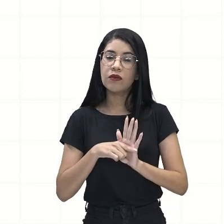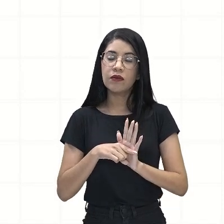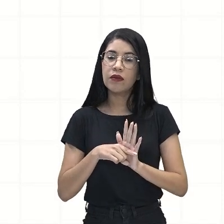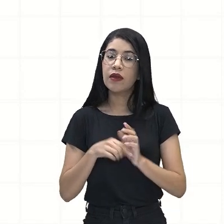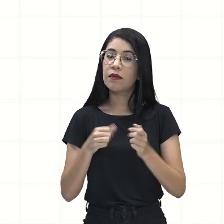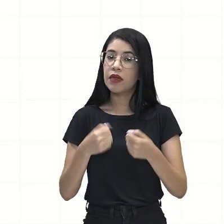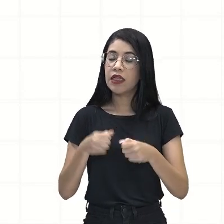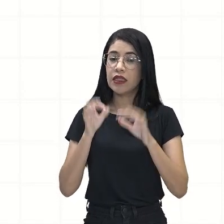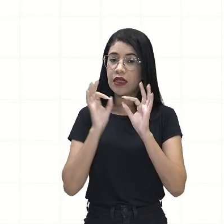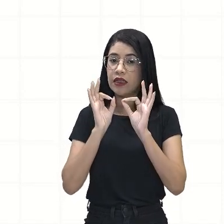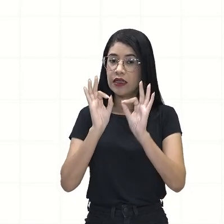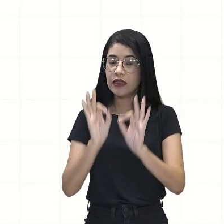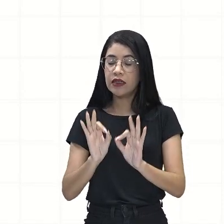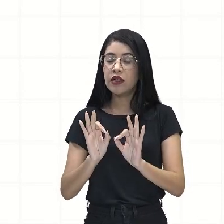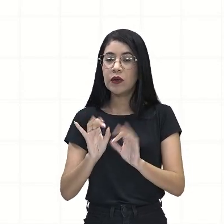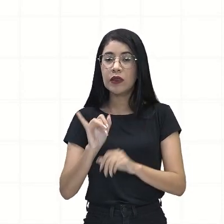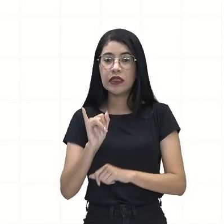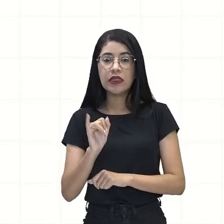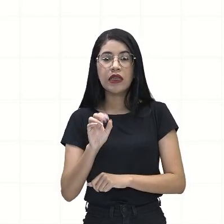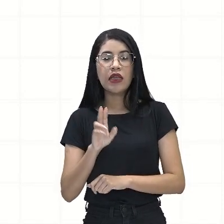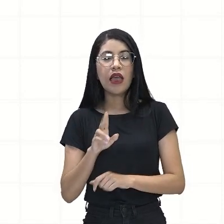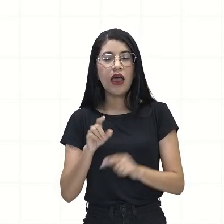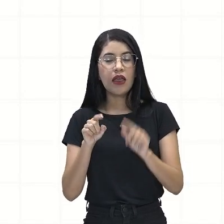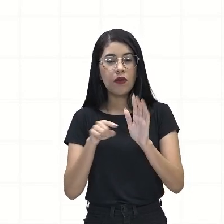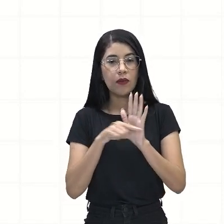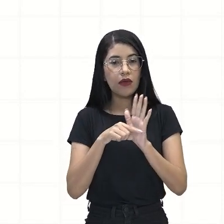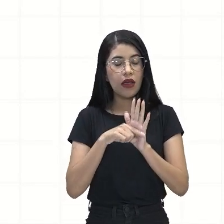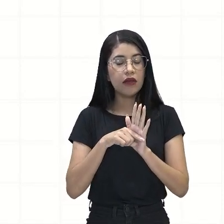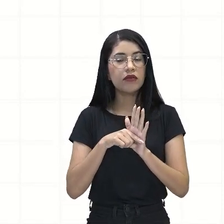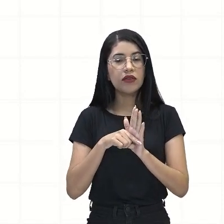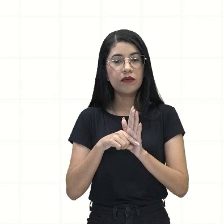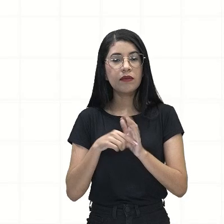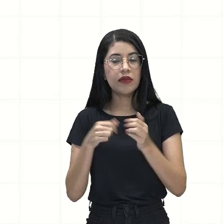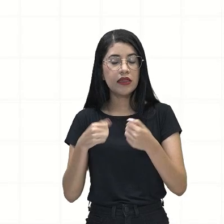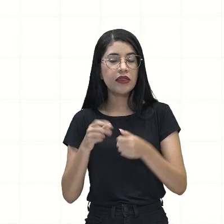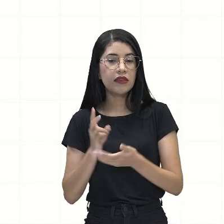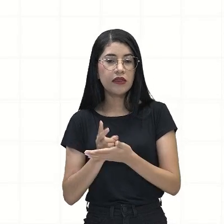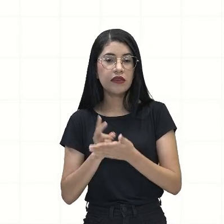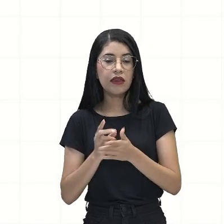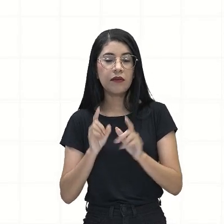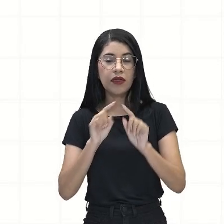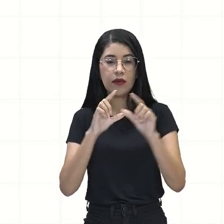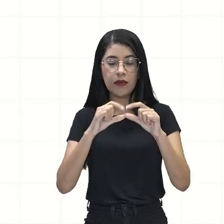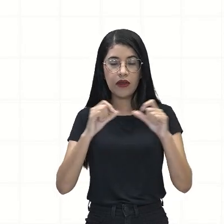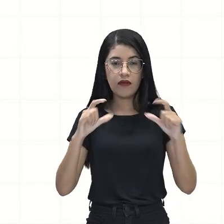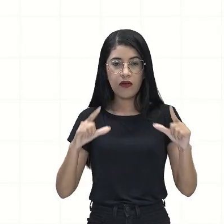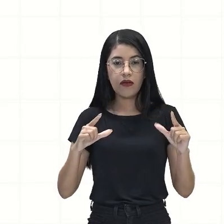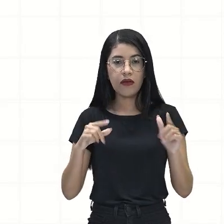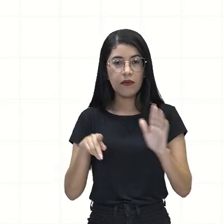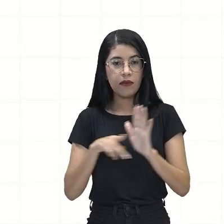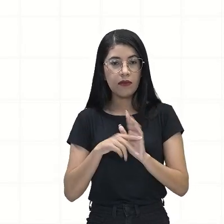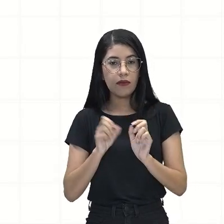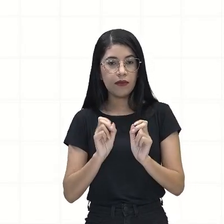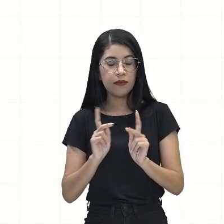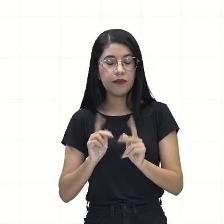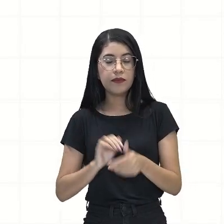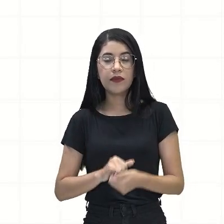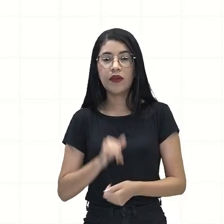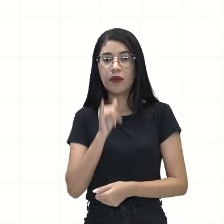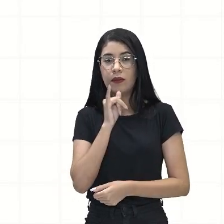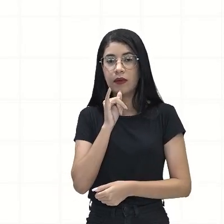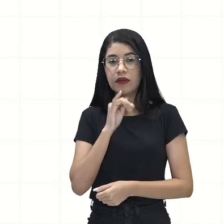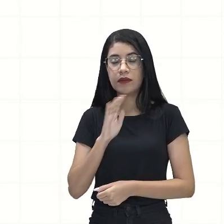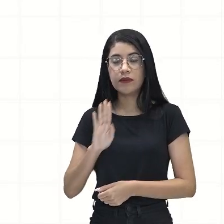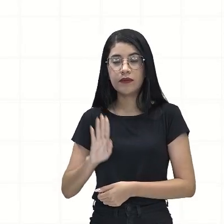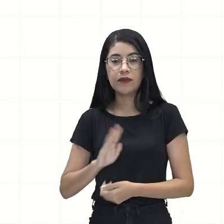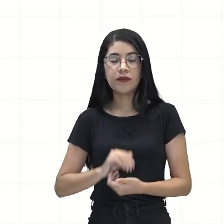tomar cuidado, muito cuidado com esses sinais aí, tá? Então, o exemplo B, olha só,